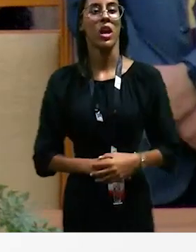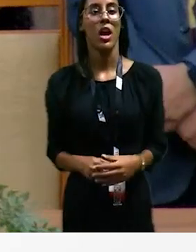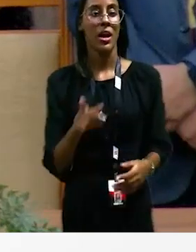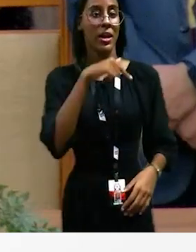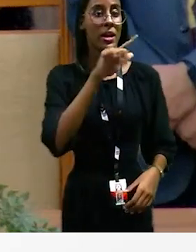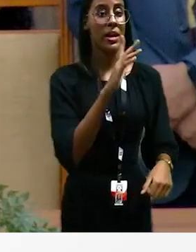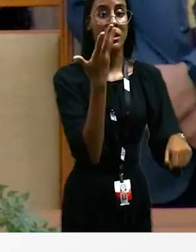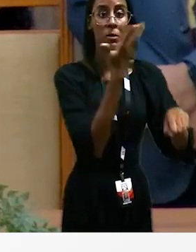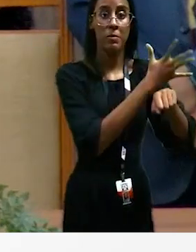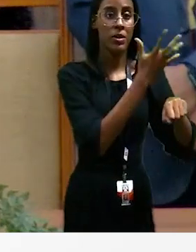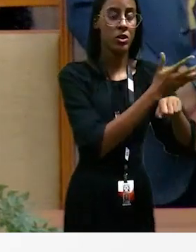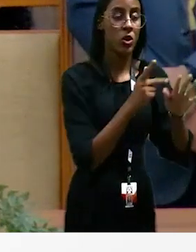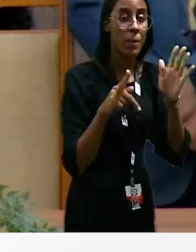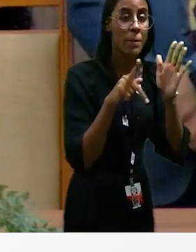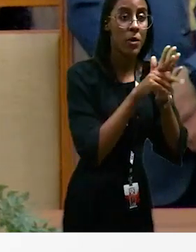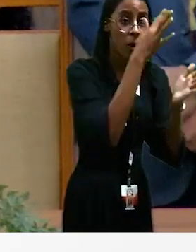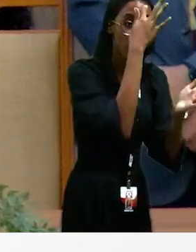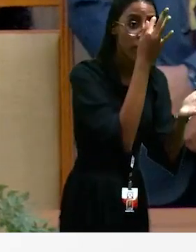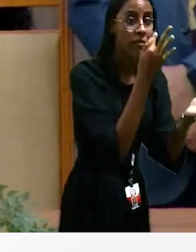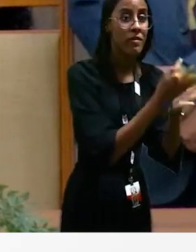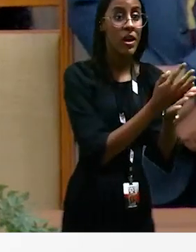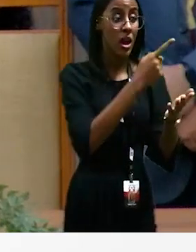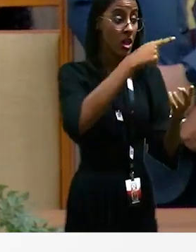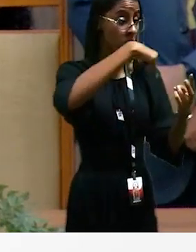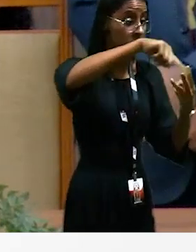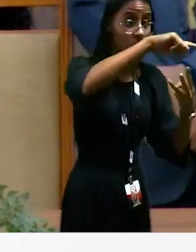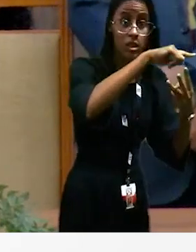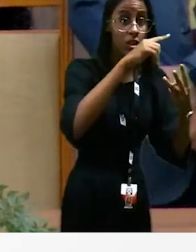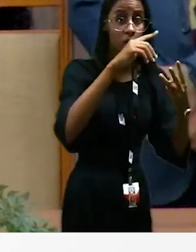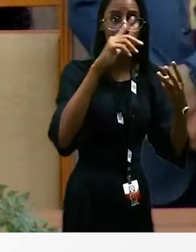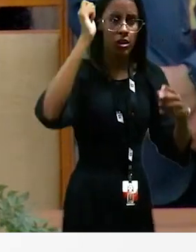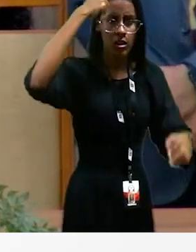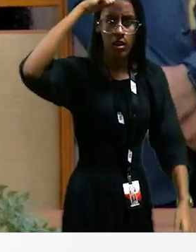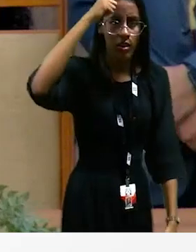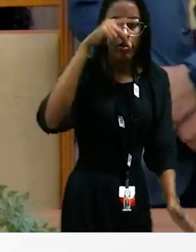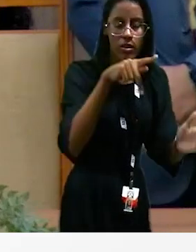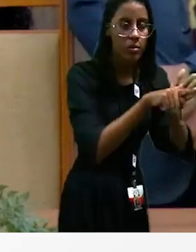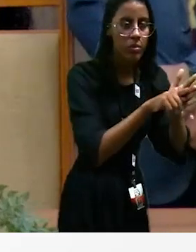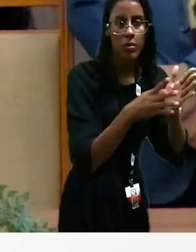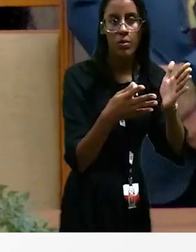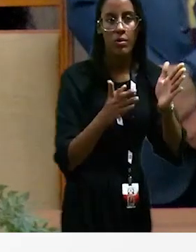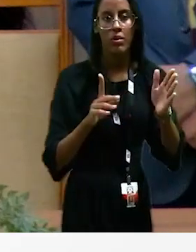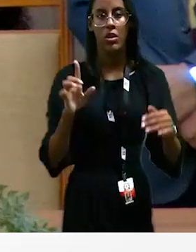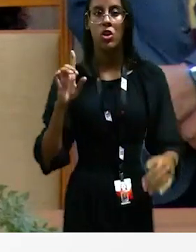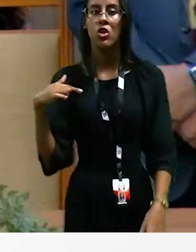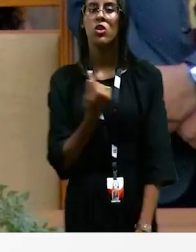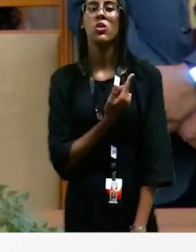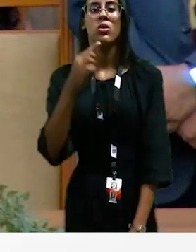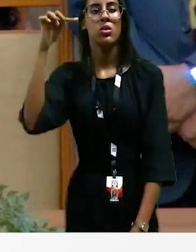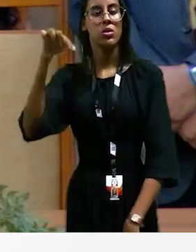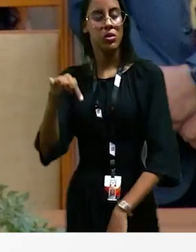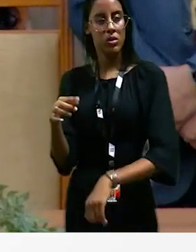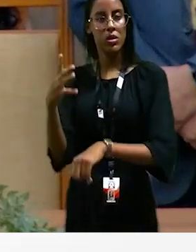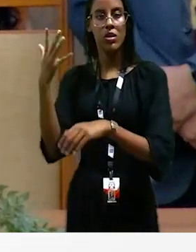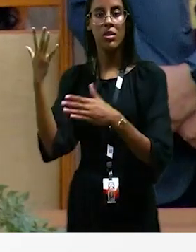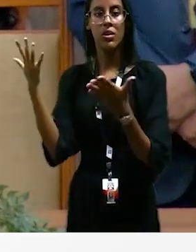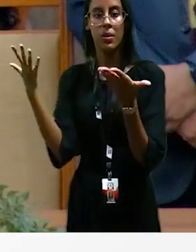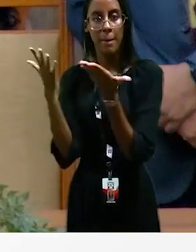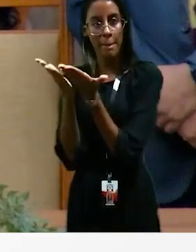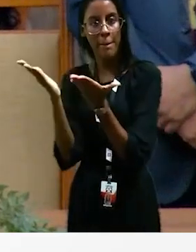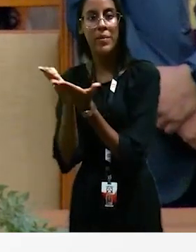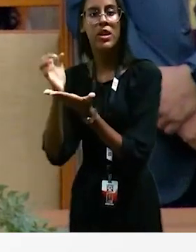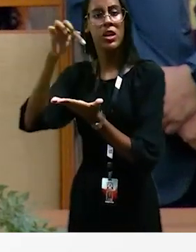como nós também temos e nenhum membro aqui da Assembleia de Deus nenhum membro